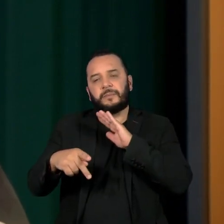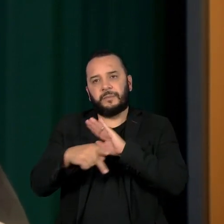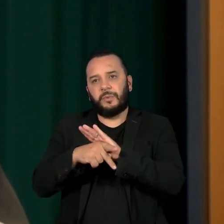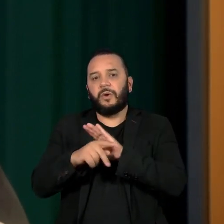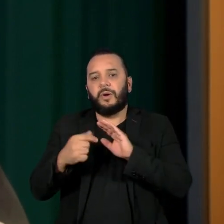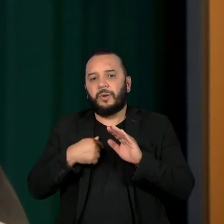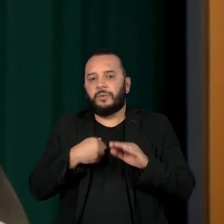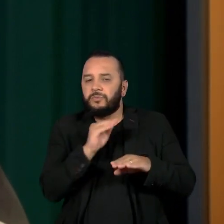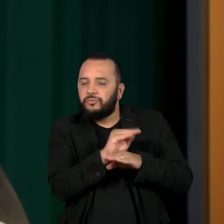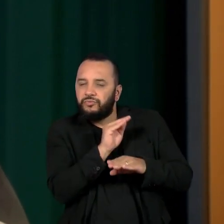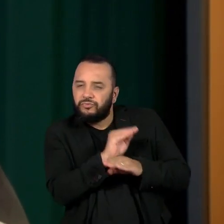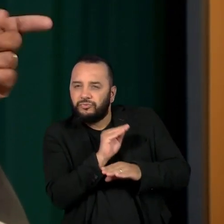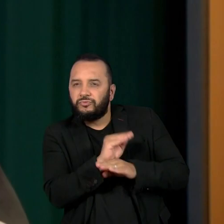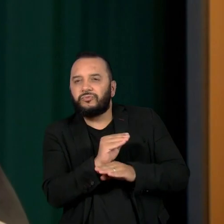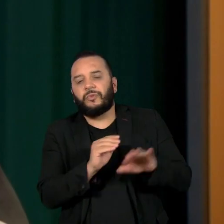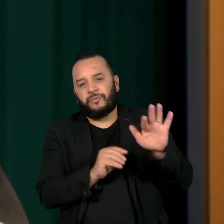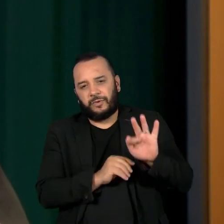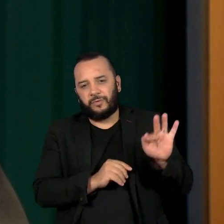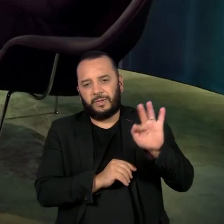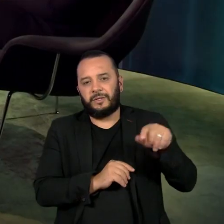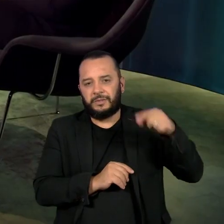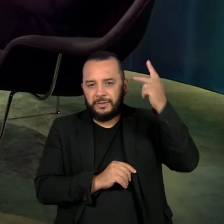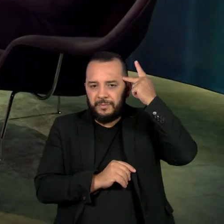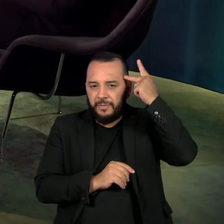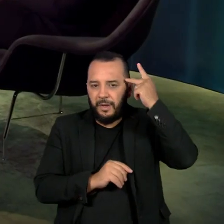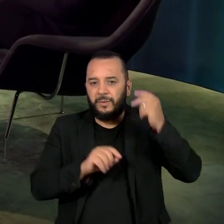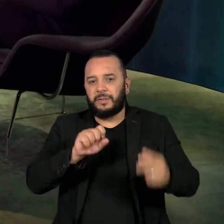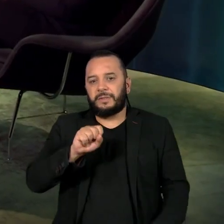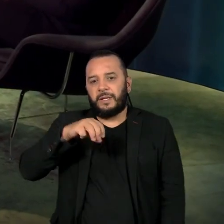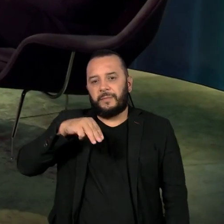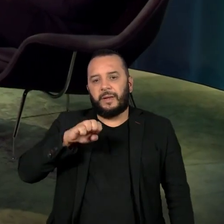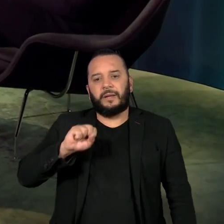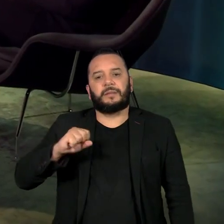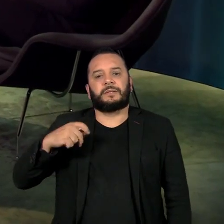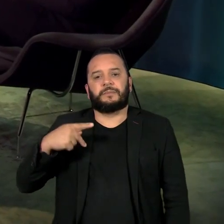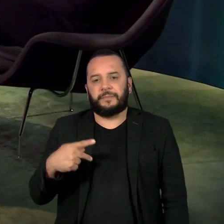Paulo, Rodrigo Capelato. Vamos acompanhar.